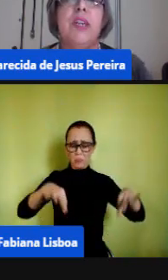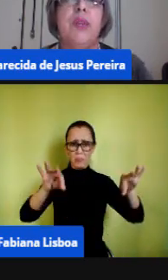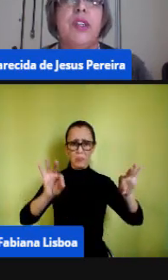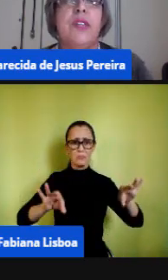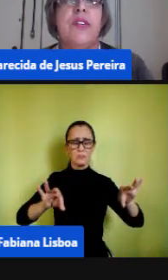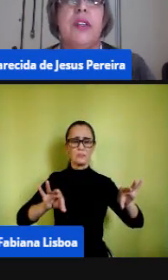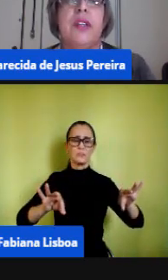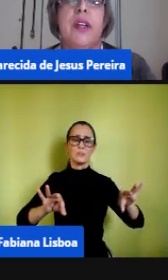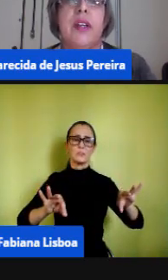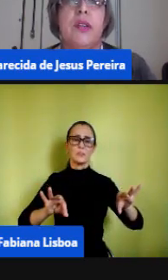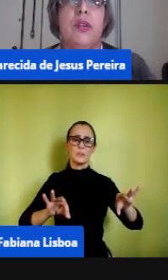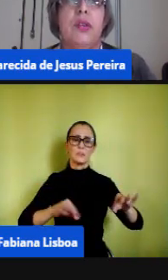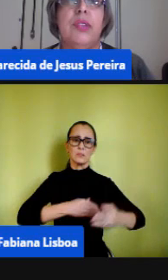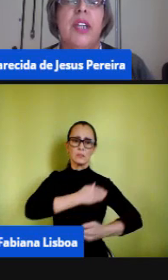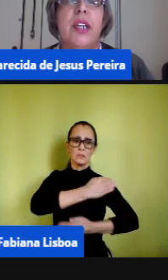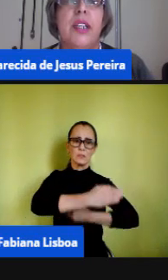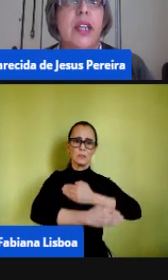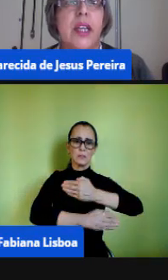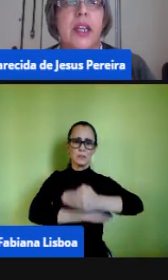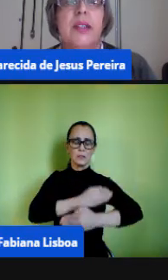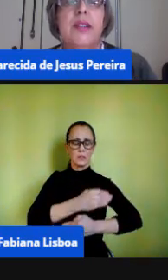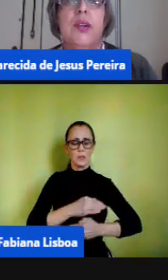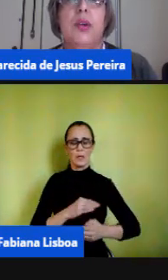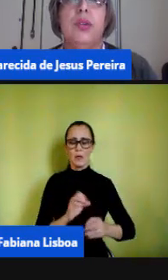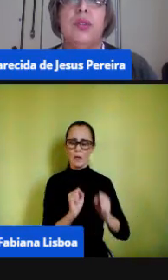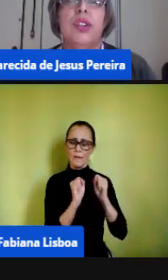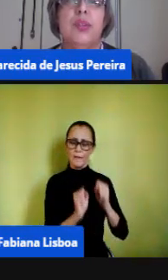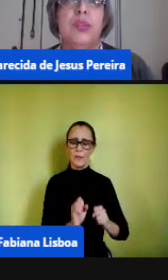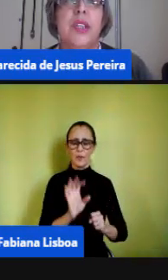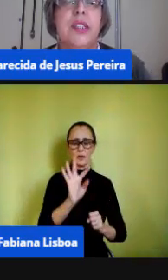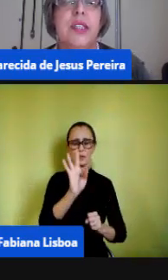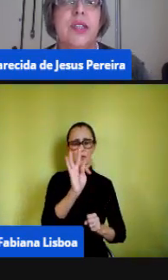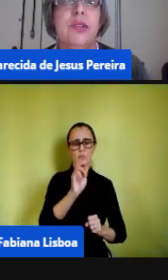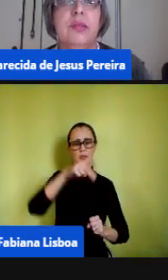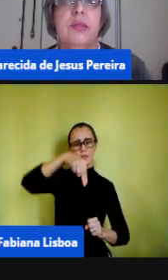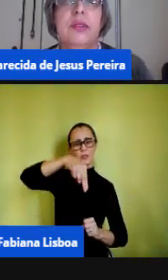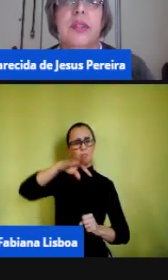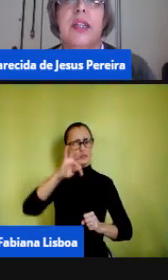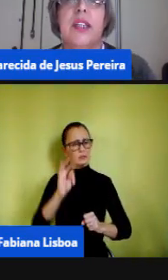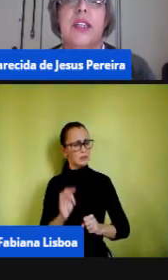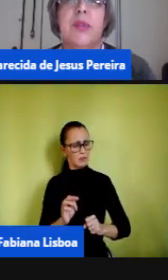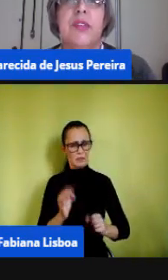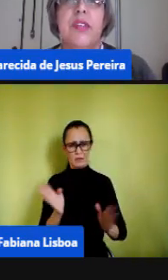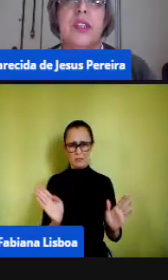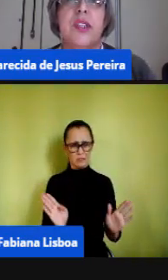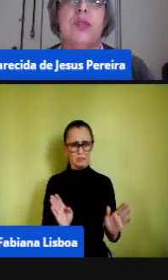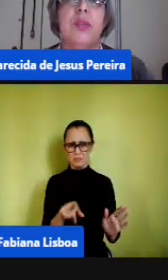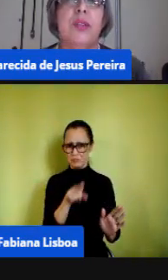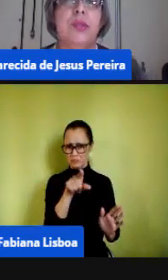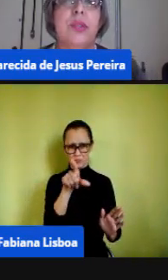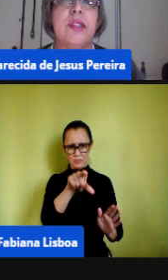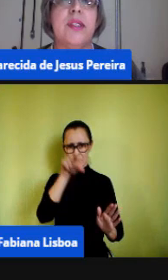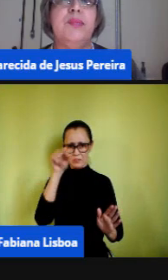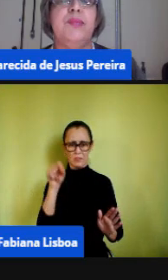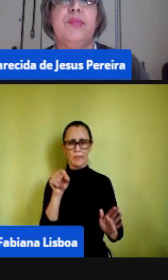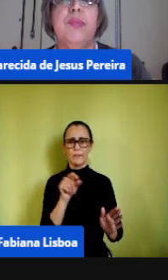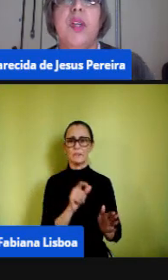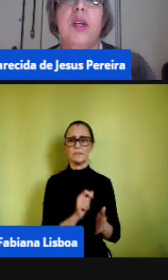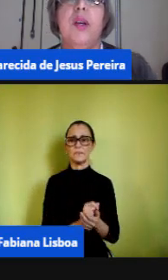Mas ela pode ser feita com TNT ou outro tipo de tecido, tá? Que dê para fazer as